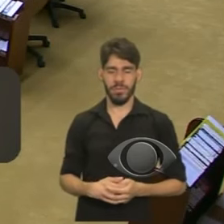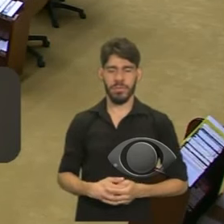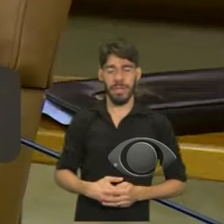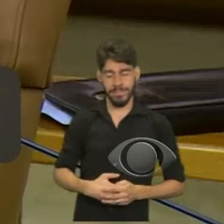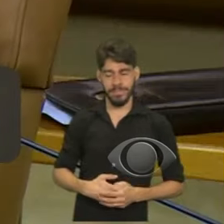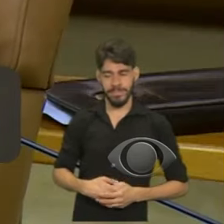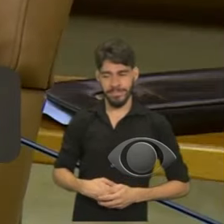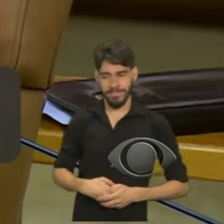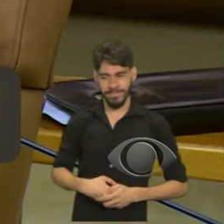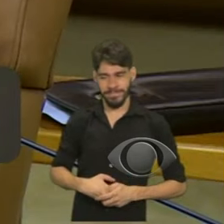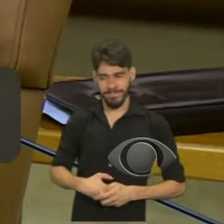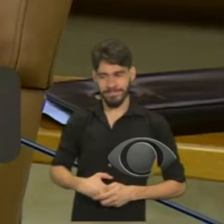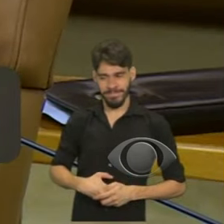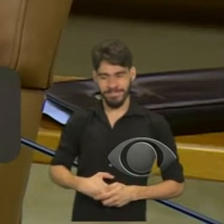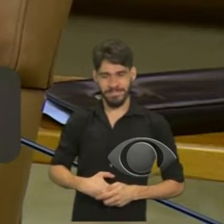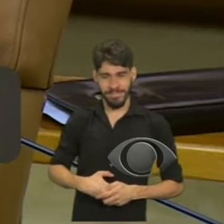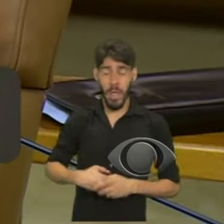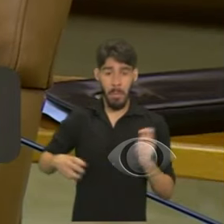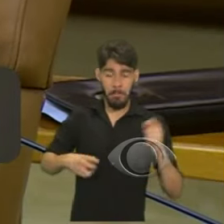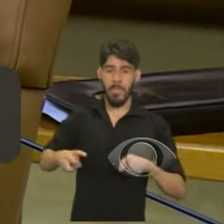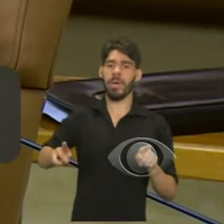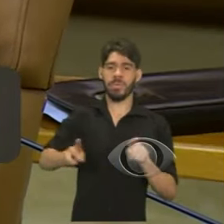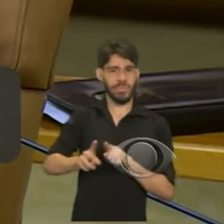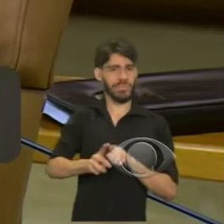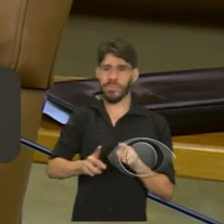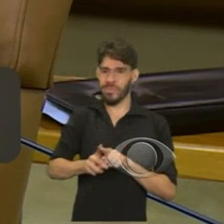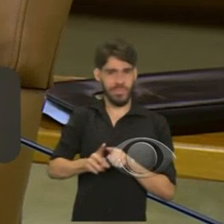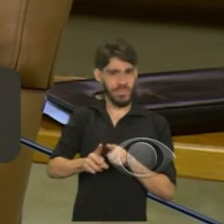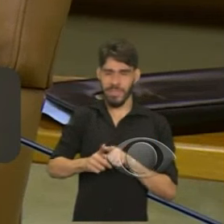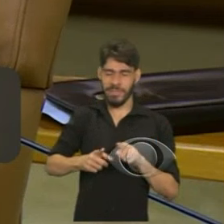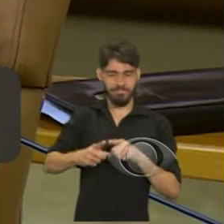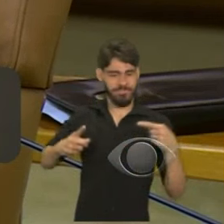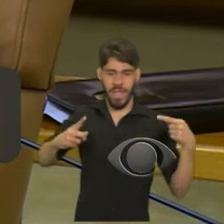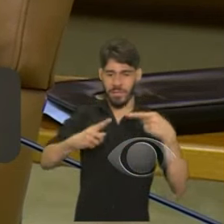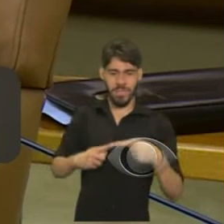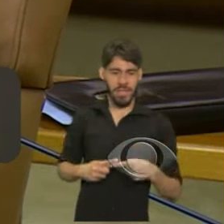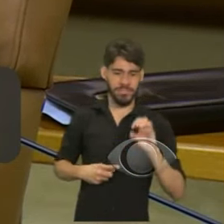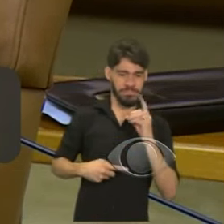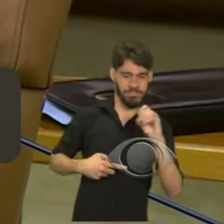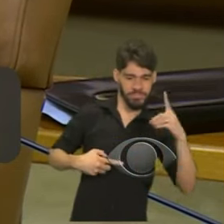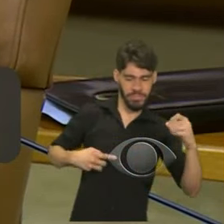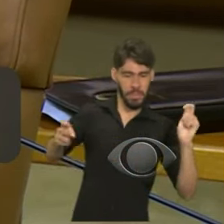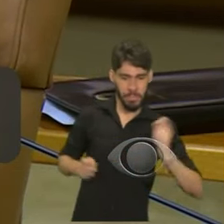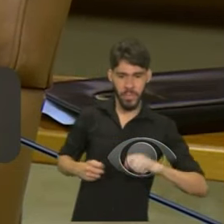preferências, eles também poderiam identificar, esses mesmos algoritmos, as inverdades.